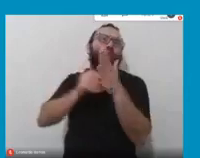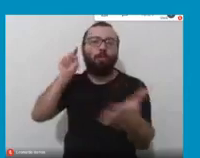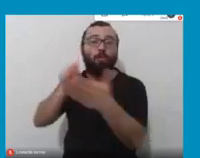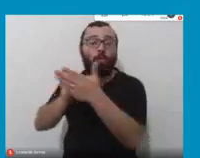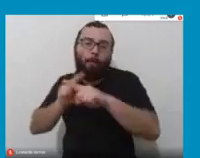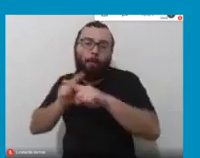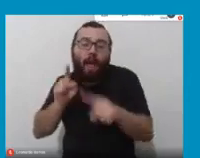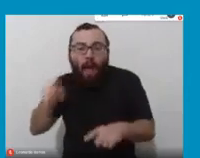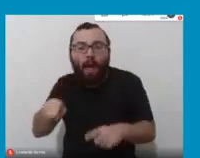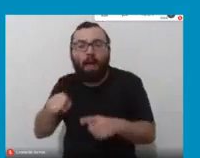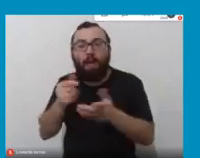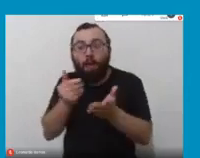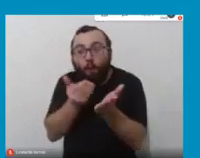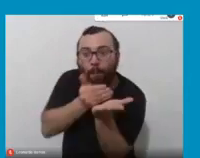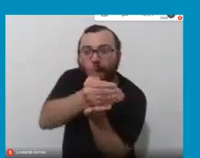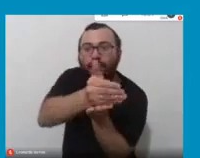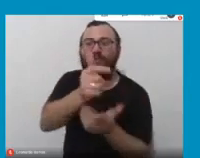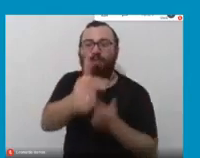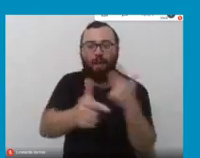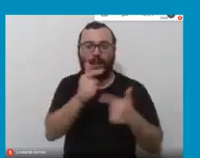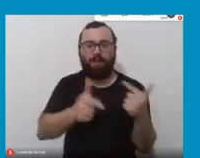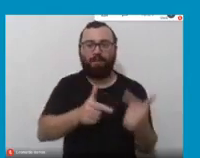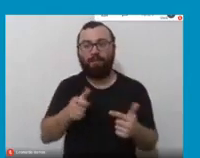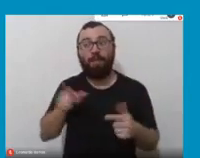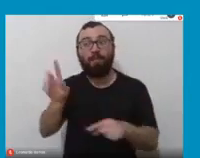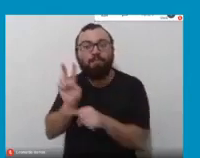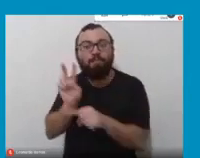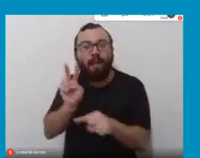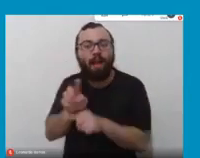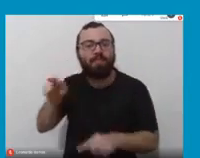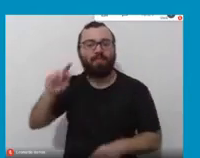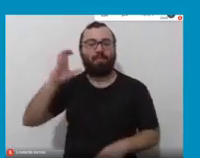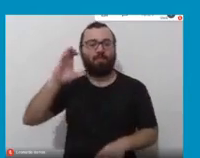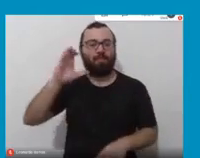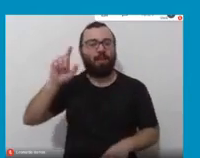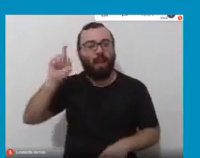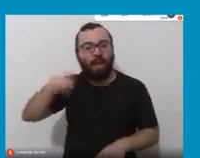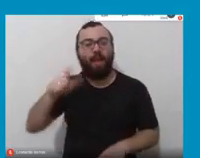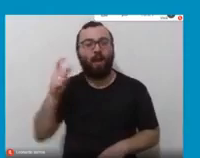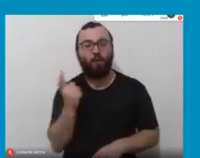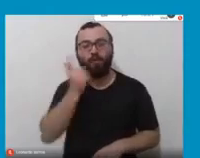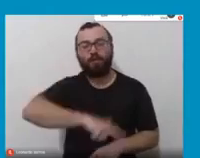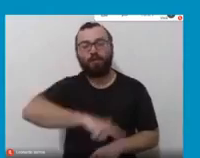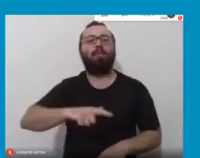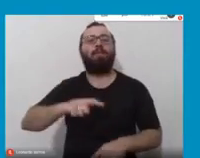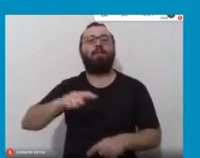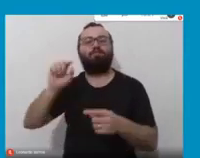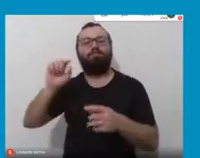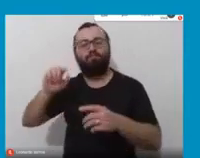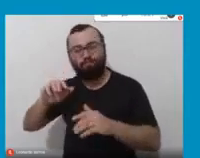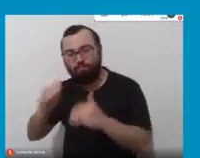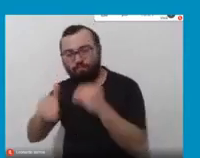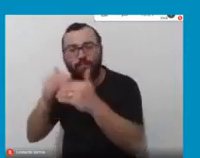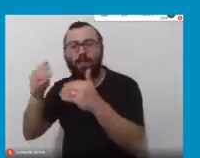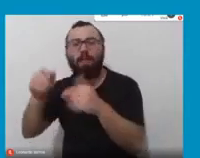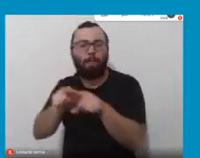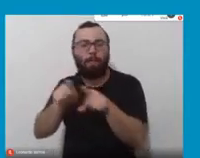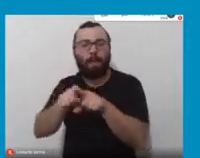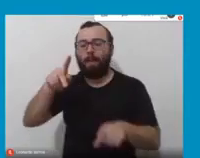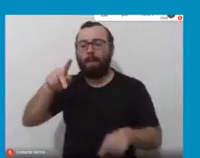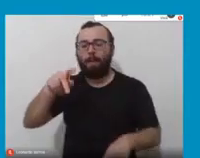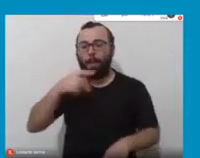princípio dele. O princípio esperança do cientista é alcançar o máximo de objetividade, o máximo de imparcialidade.